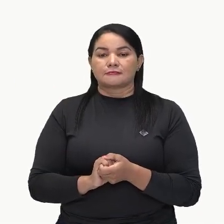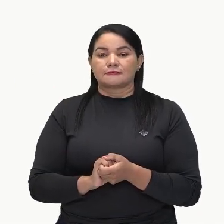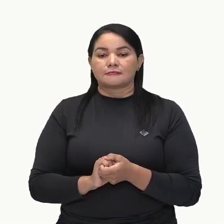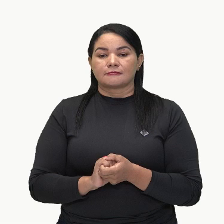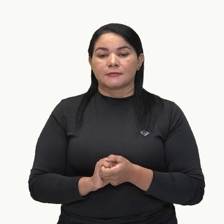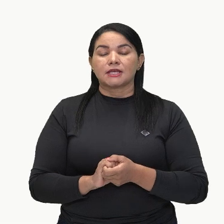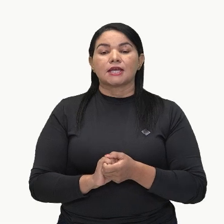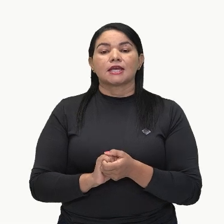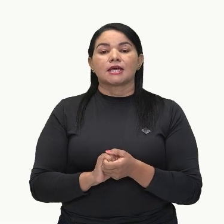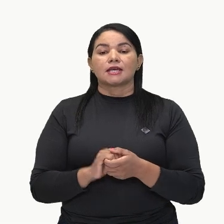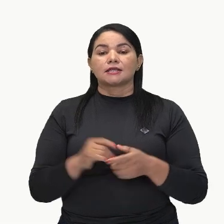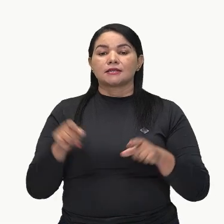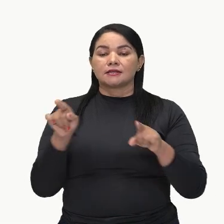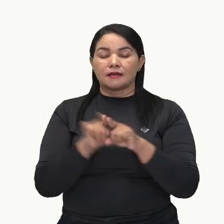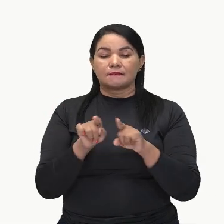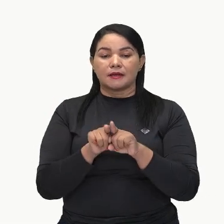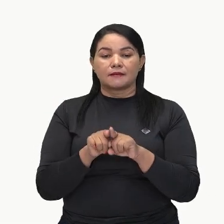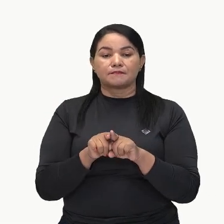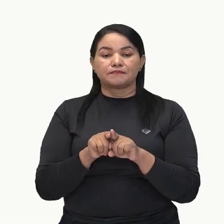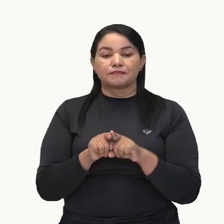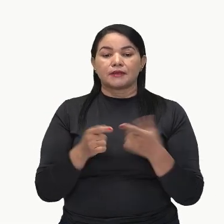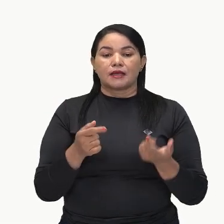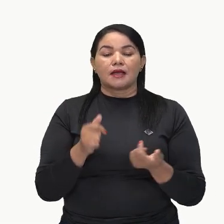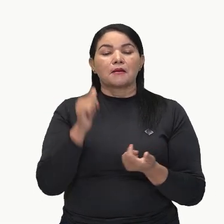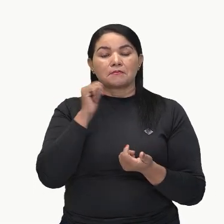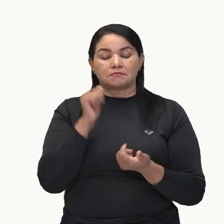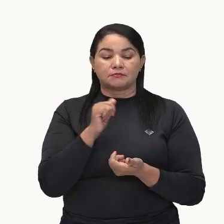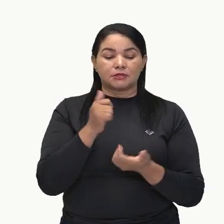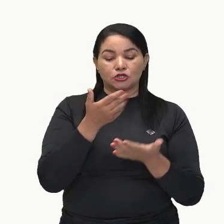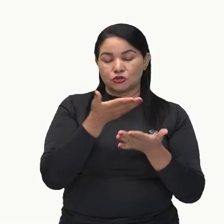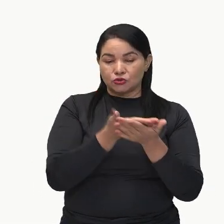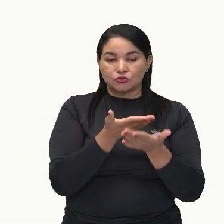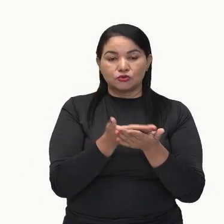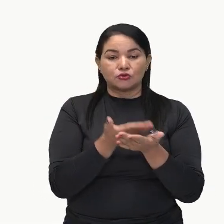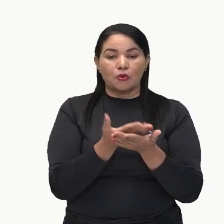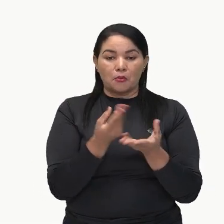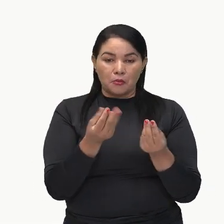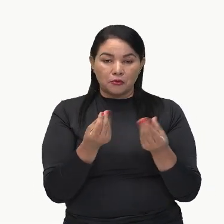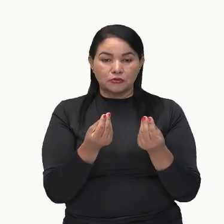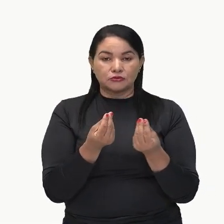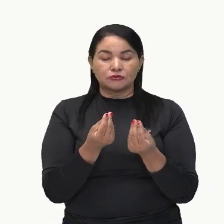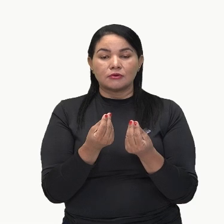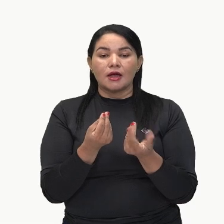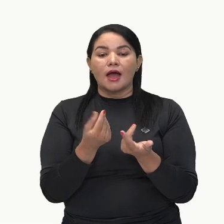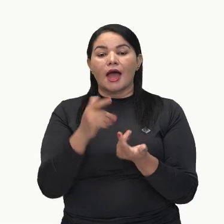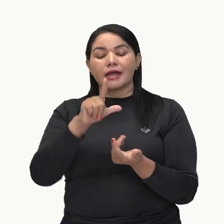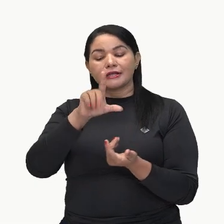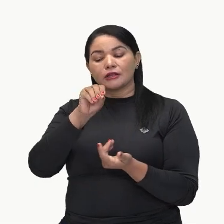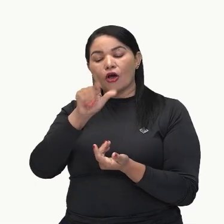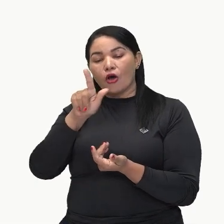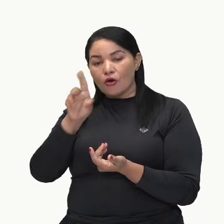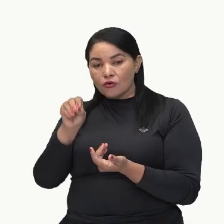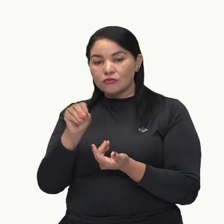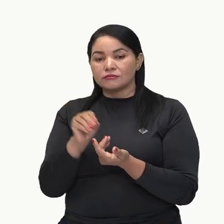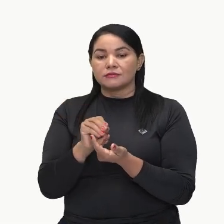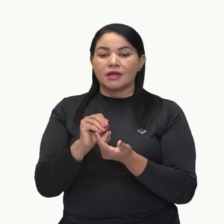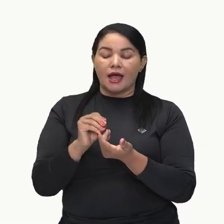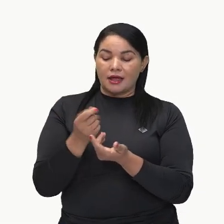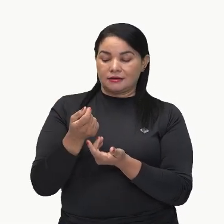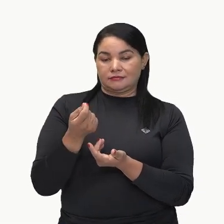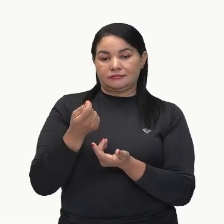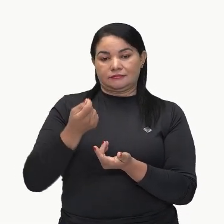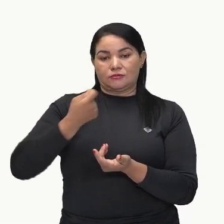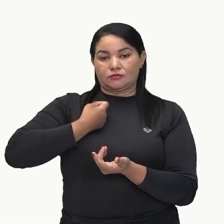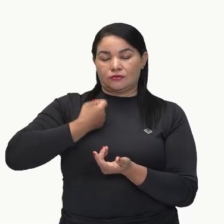por fim, ele estudou muito, logo tirará boa nota, né? Então, eu tenho aqui, primeira ideia, ele estudou